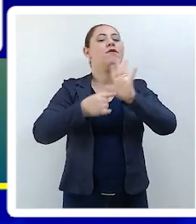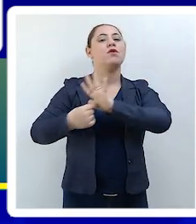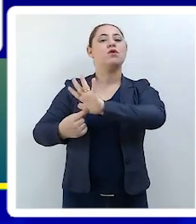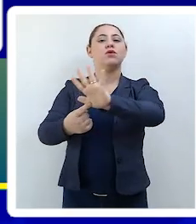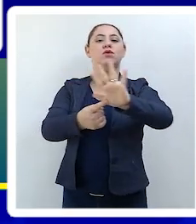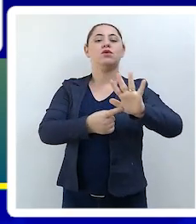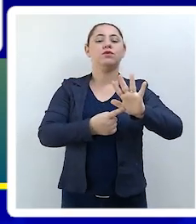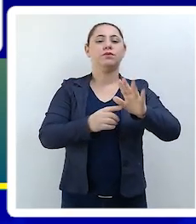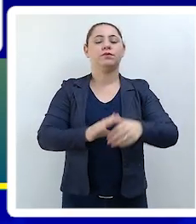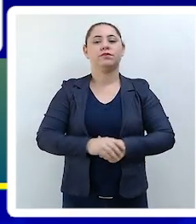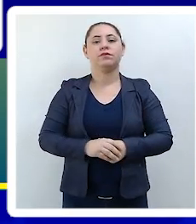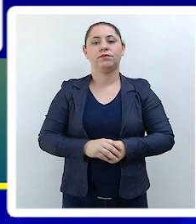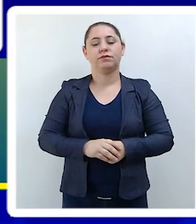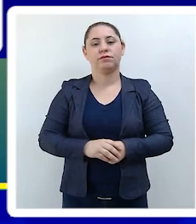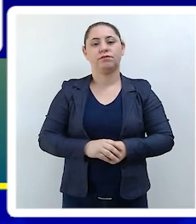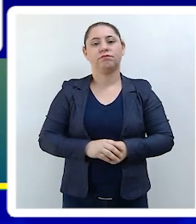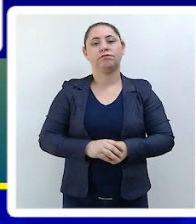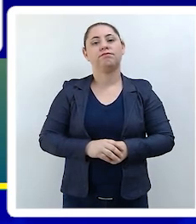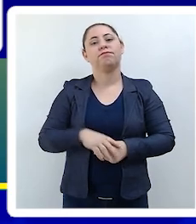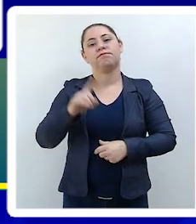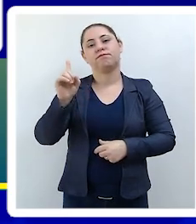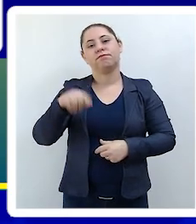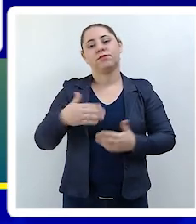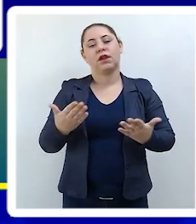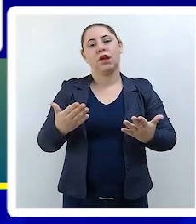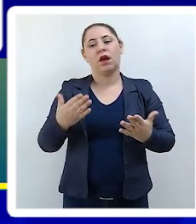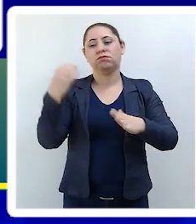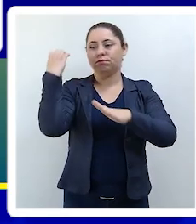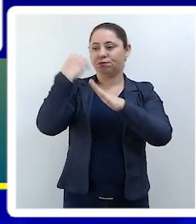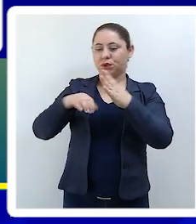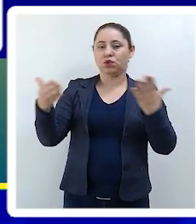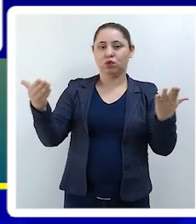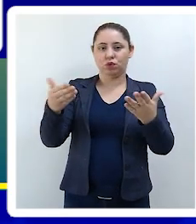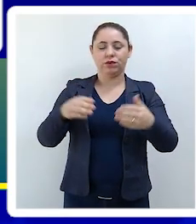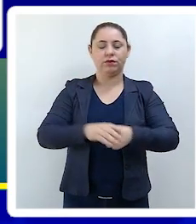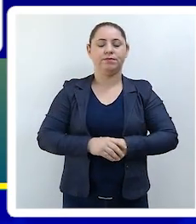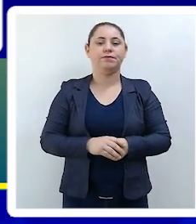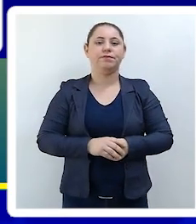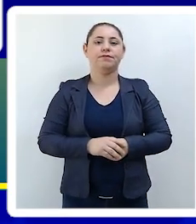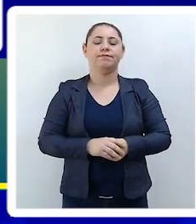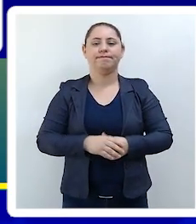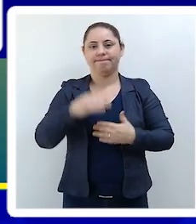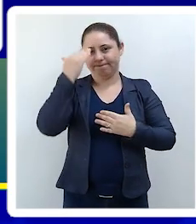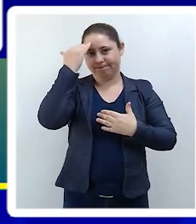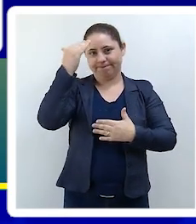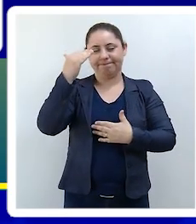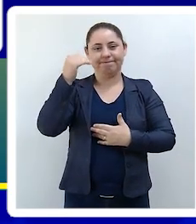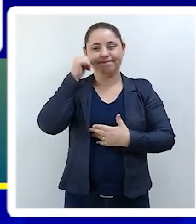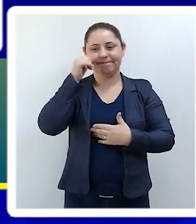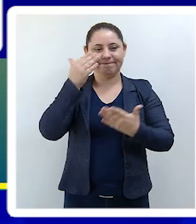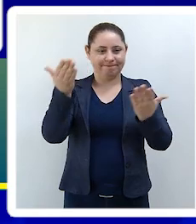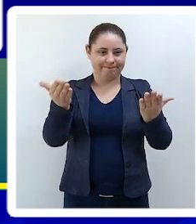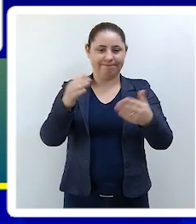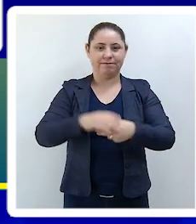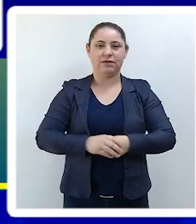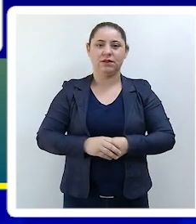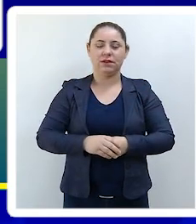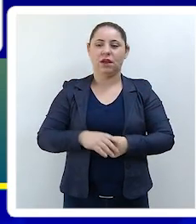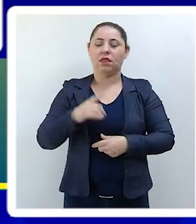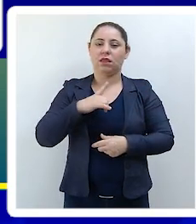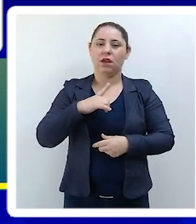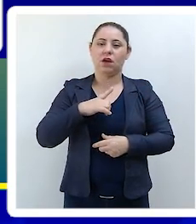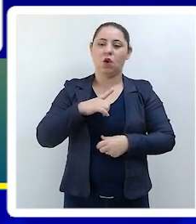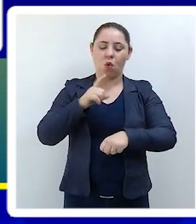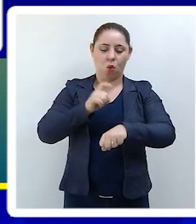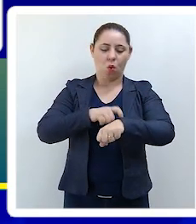expostos. E esse é o meu recado. Muito obrigado, meninas, mais uma vez, por concederem um espaço na agenda